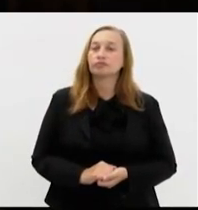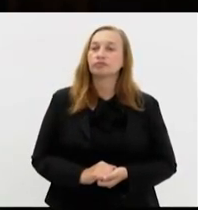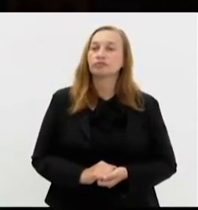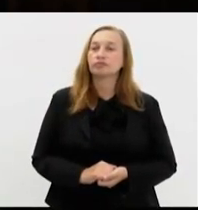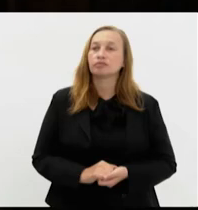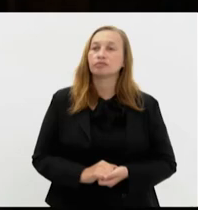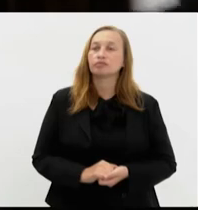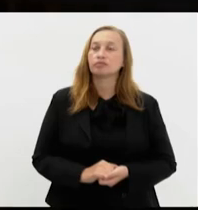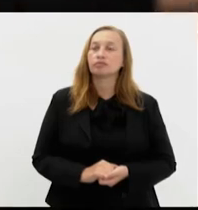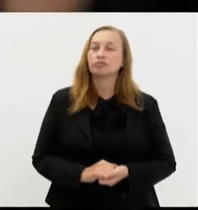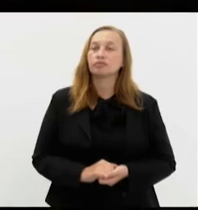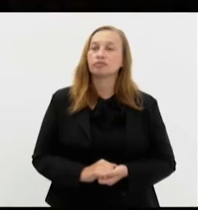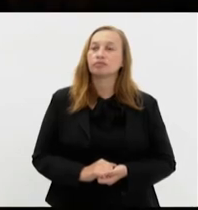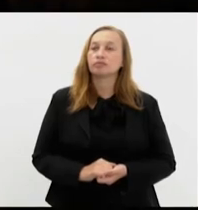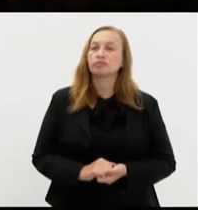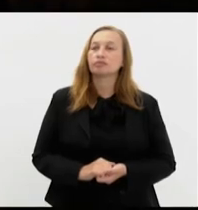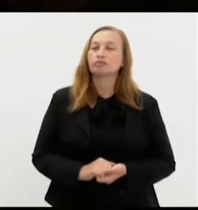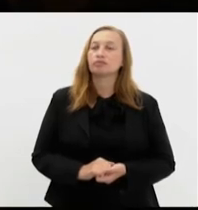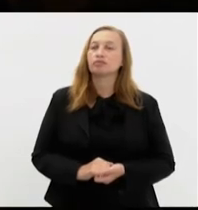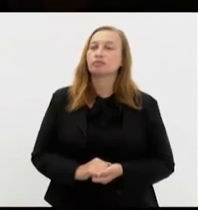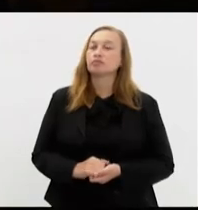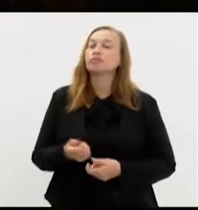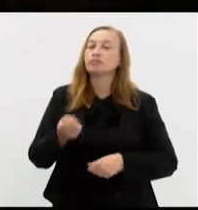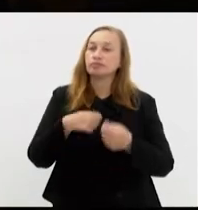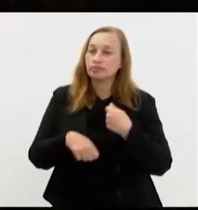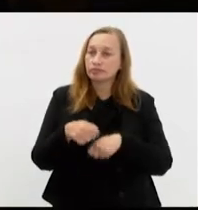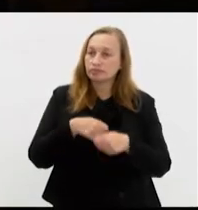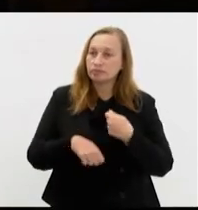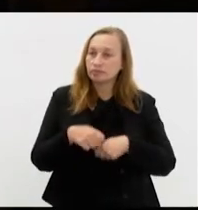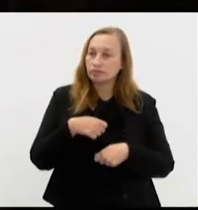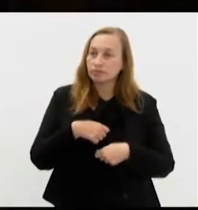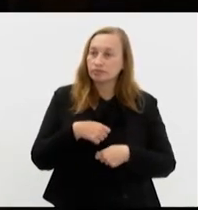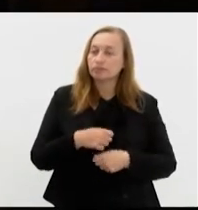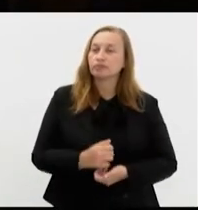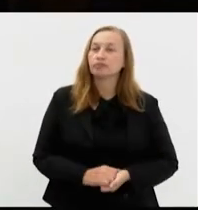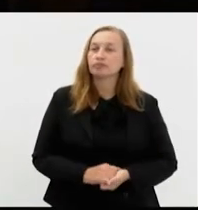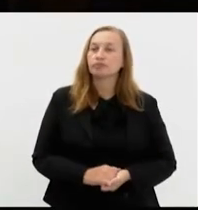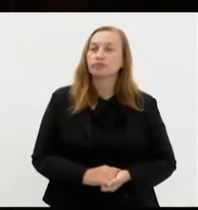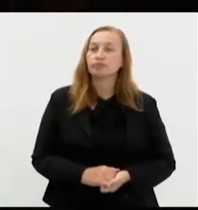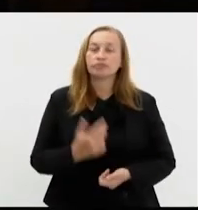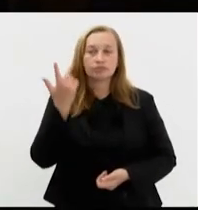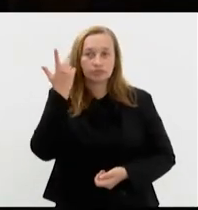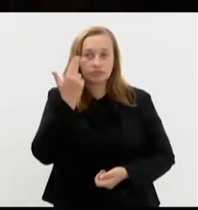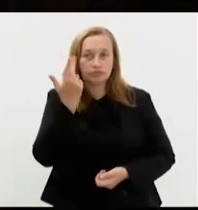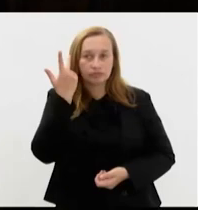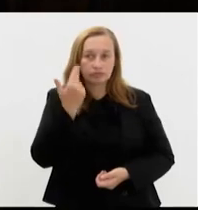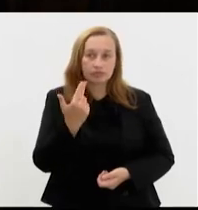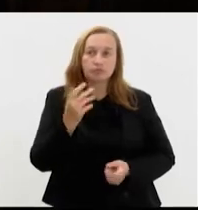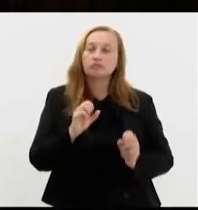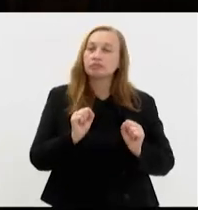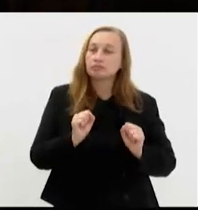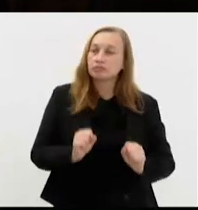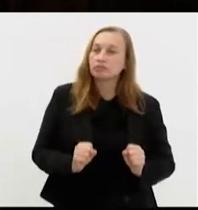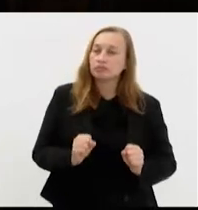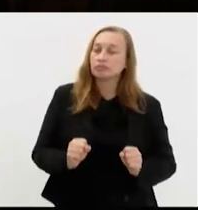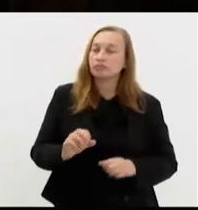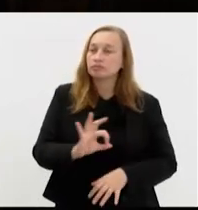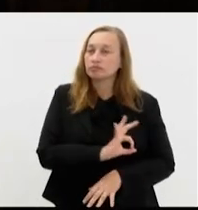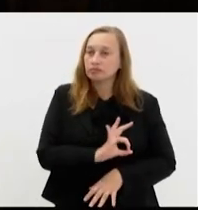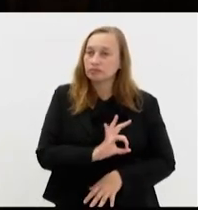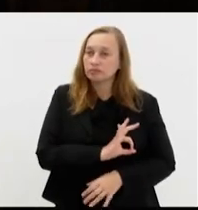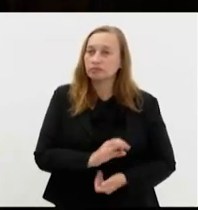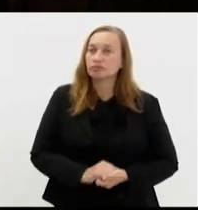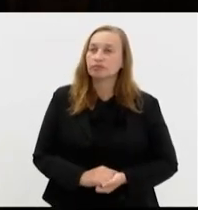atividades anômalas administrativas normativas de poder de polícia